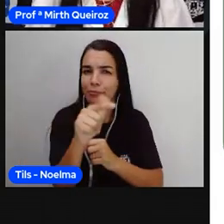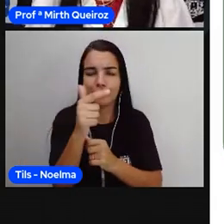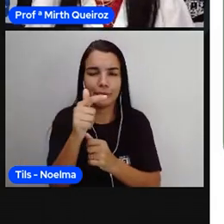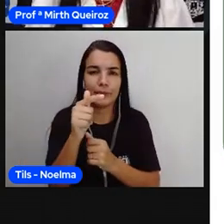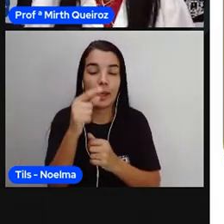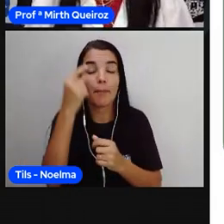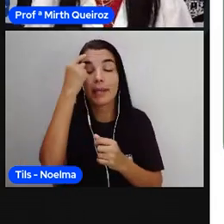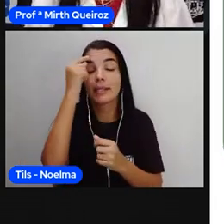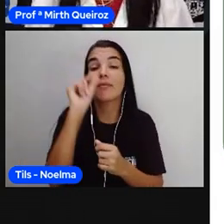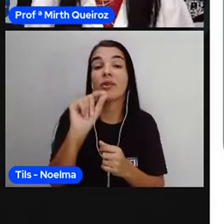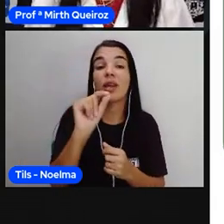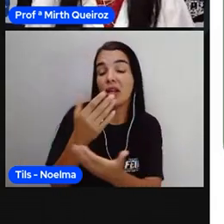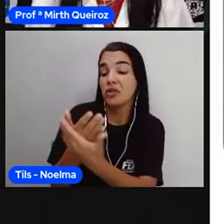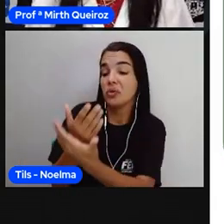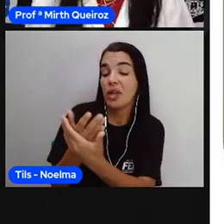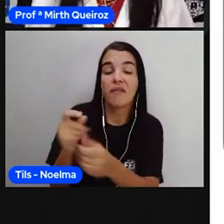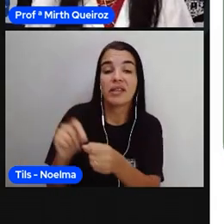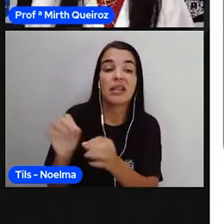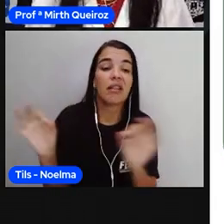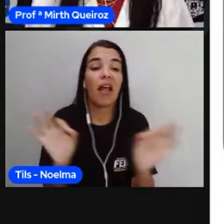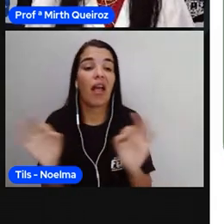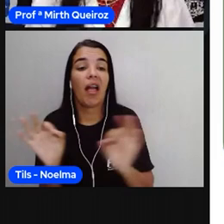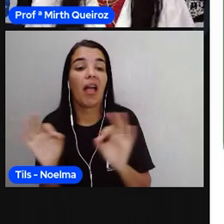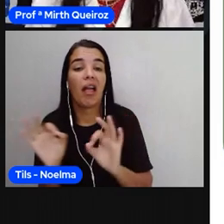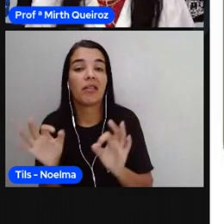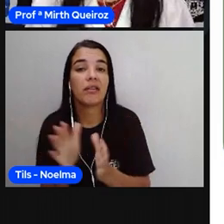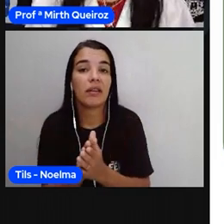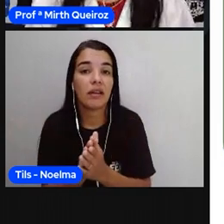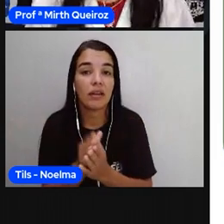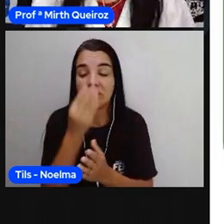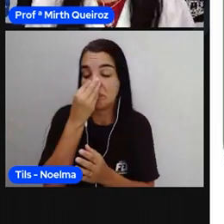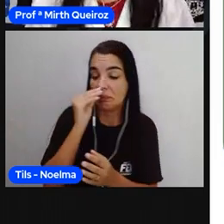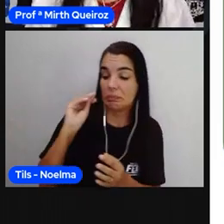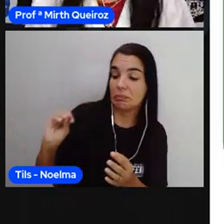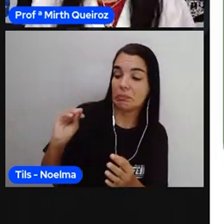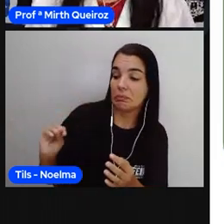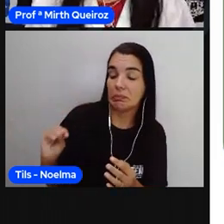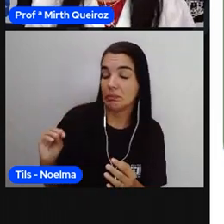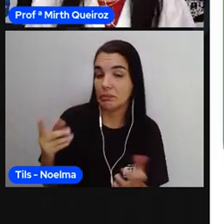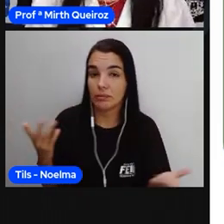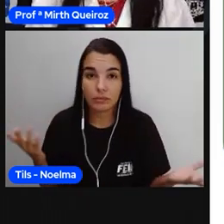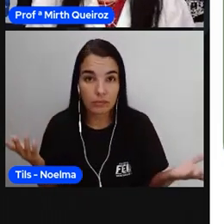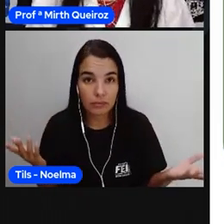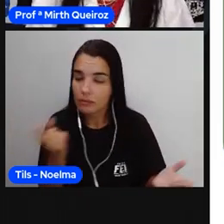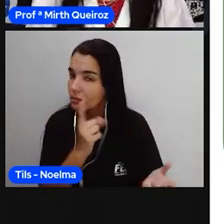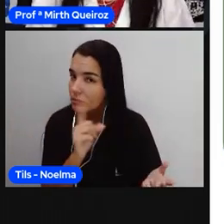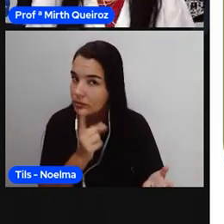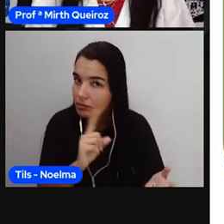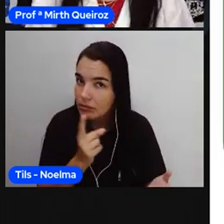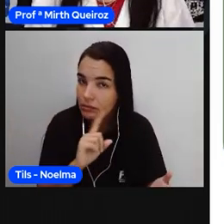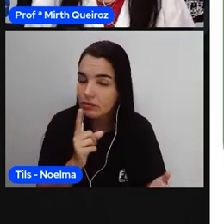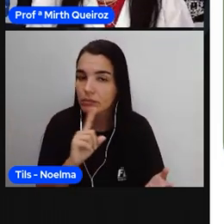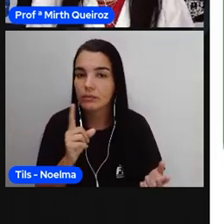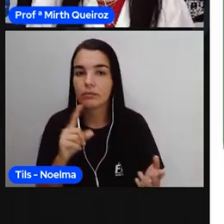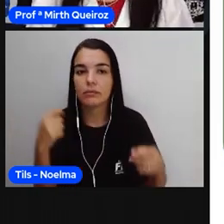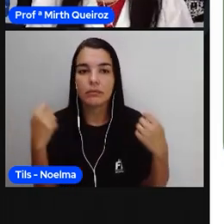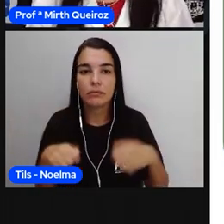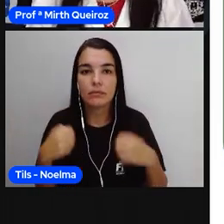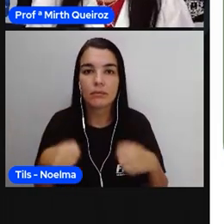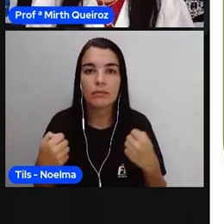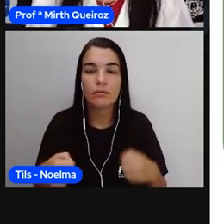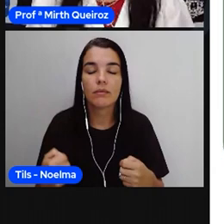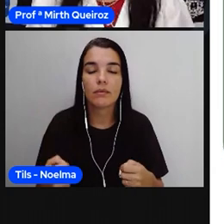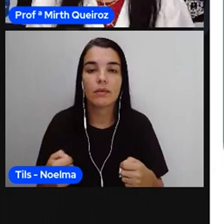como se fosse algo que não levasse aqueles personagens a